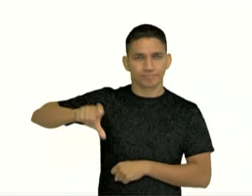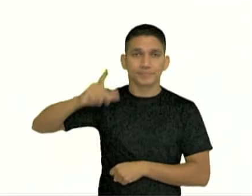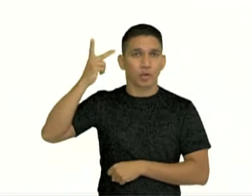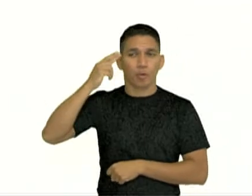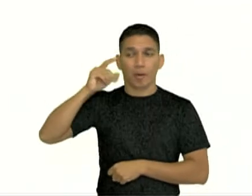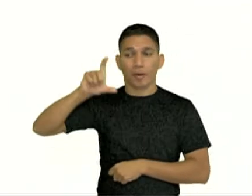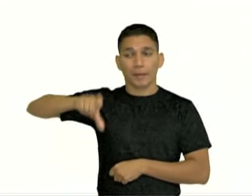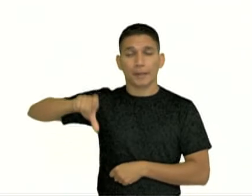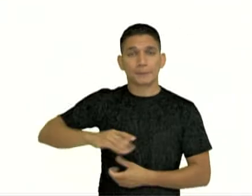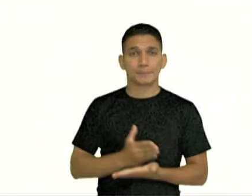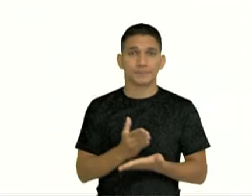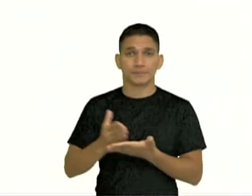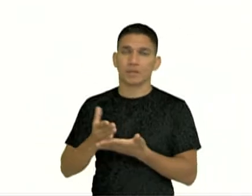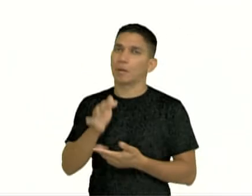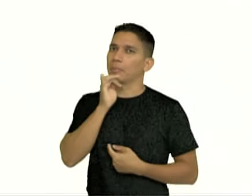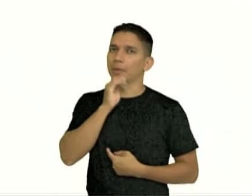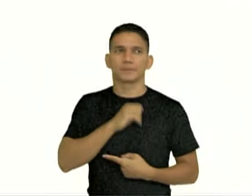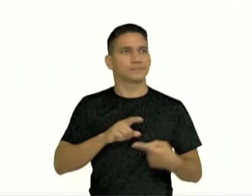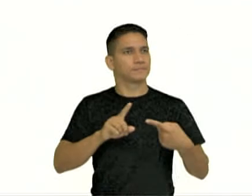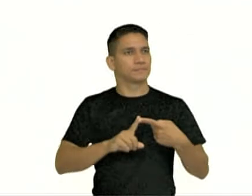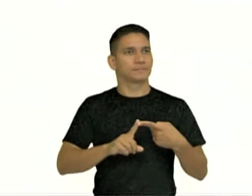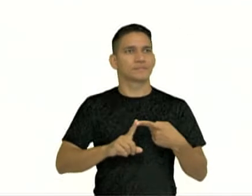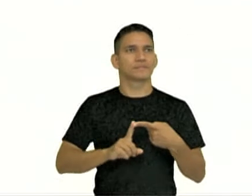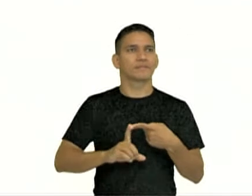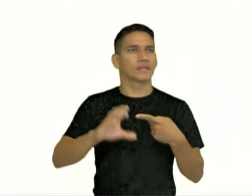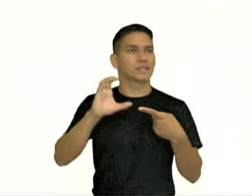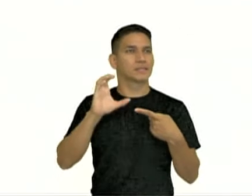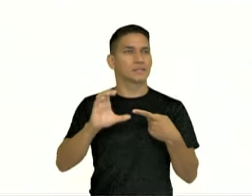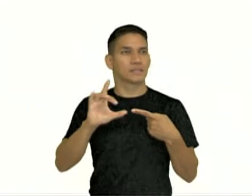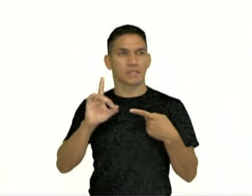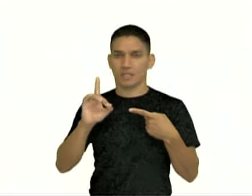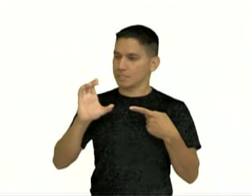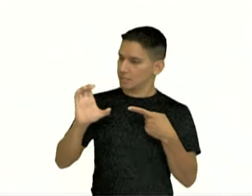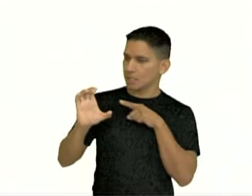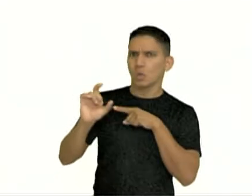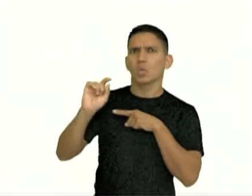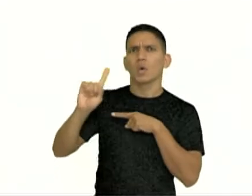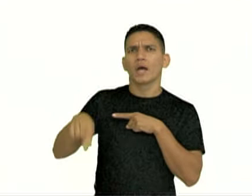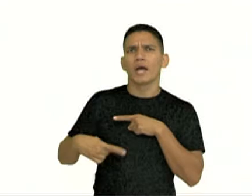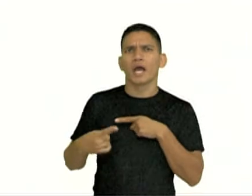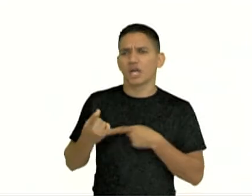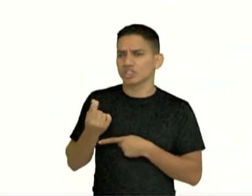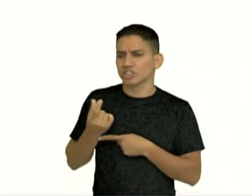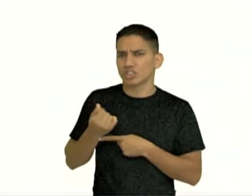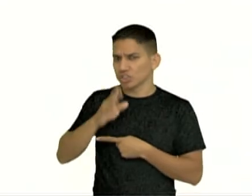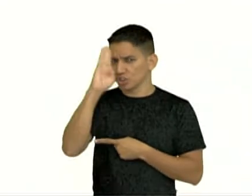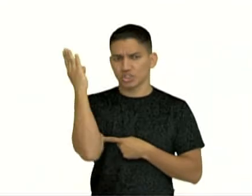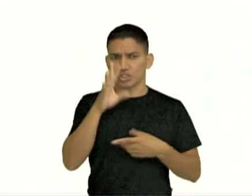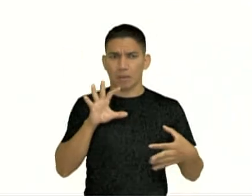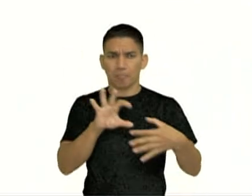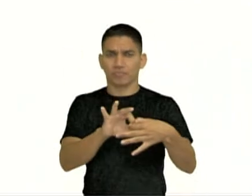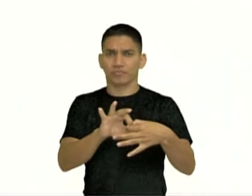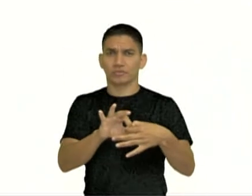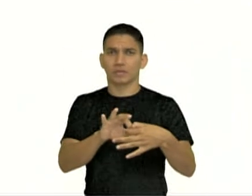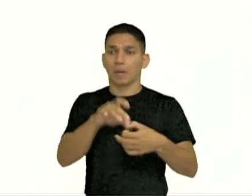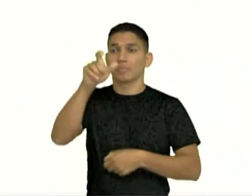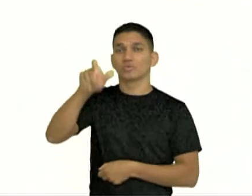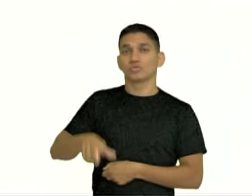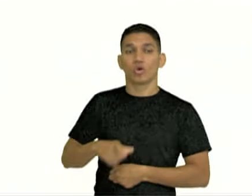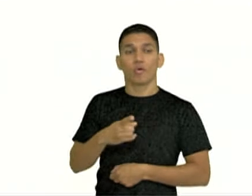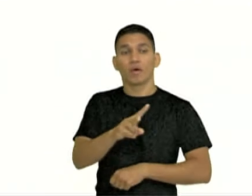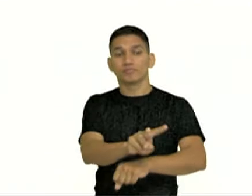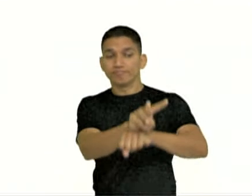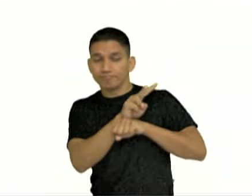podemos ter, por exemplo, o CDC, que é o crédito direto para o consumidor, né? Que são oferecidos pelas instituições financeiras,